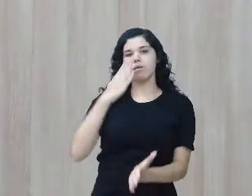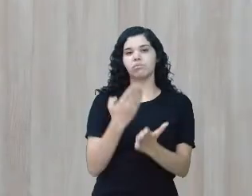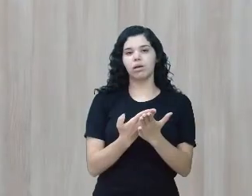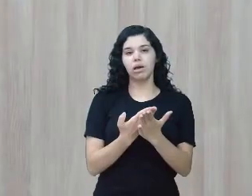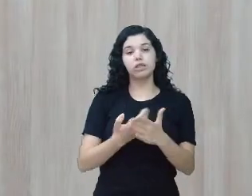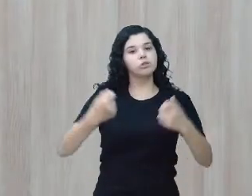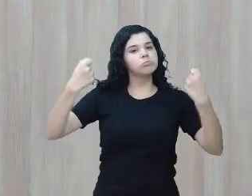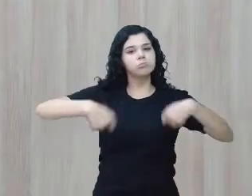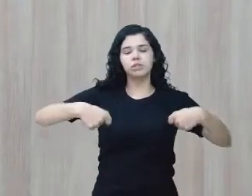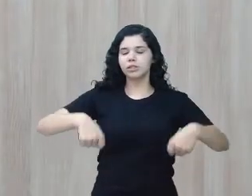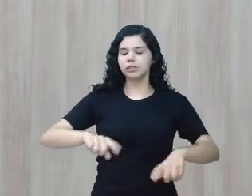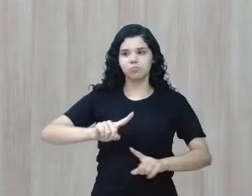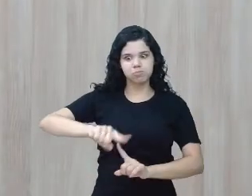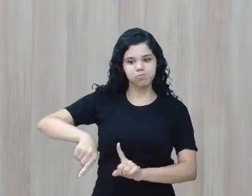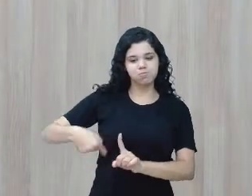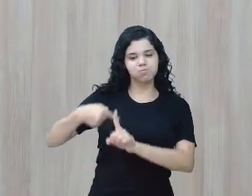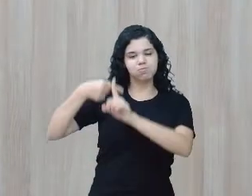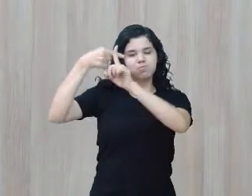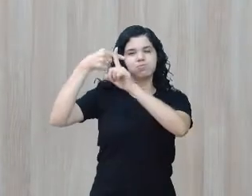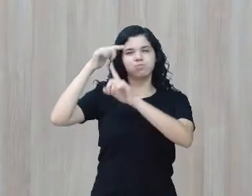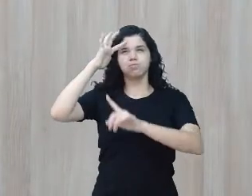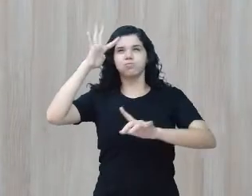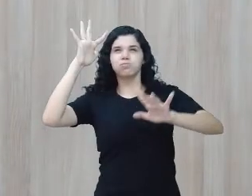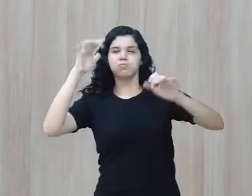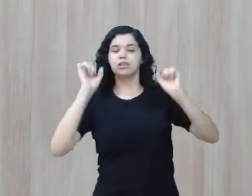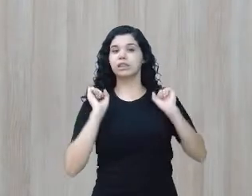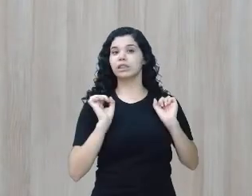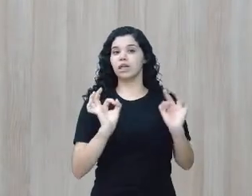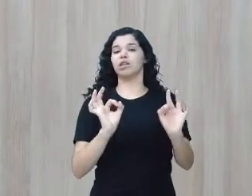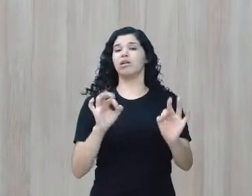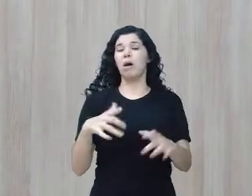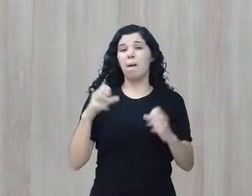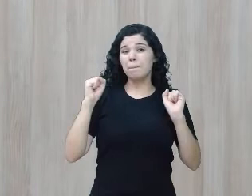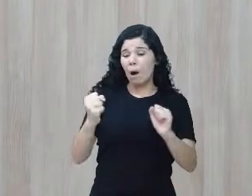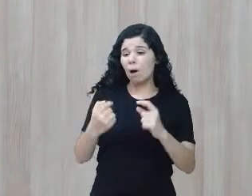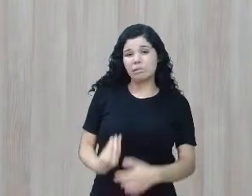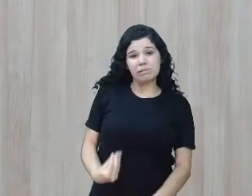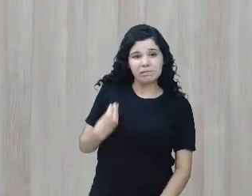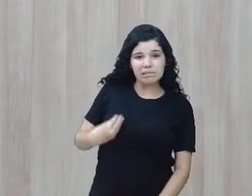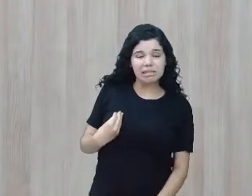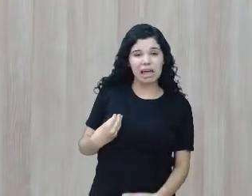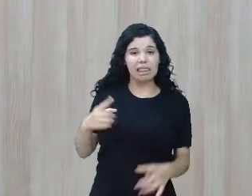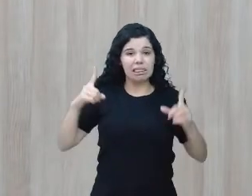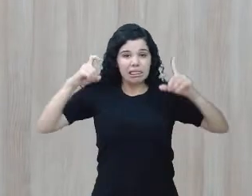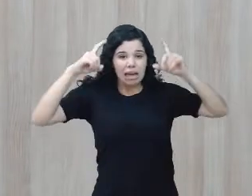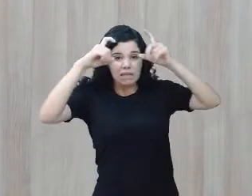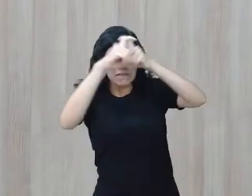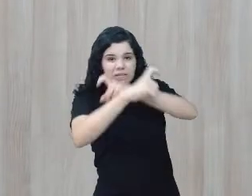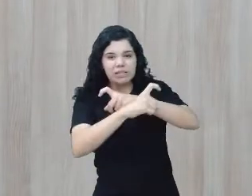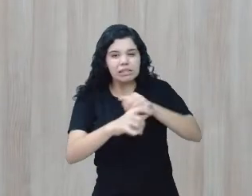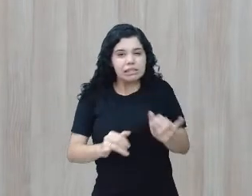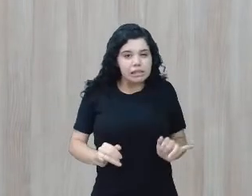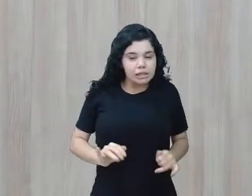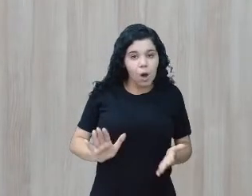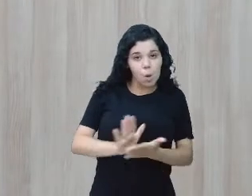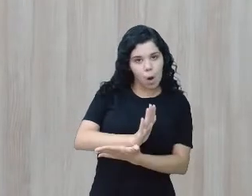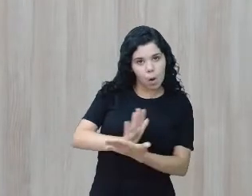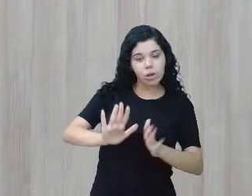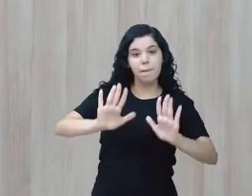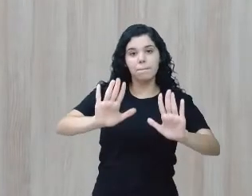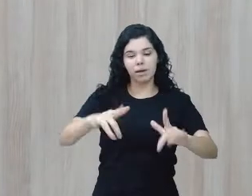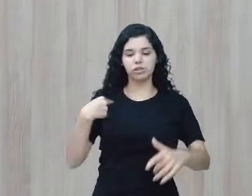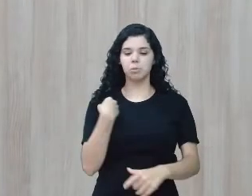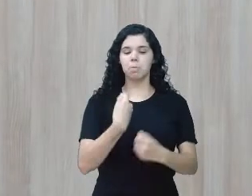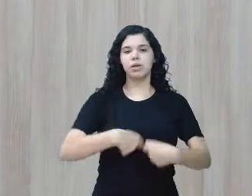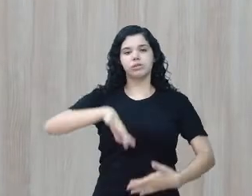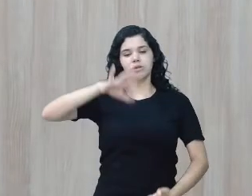deve ser bem positivo, mesmo que alguma coisa esteja ruim, alguma coisa não esteja fácil nas nossas vidas, mas vamos